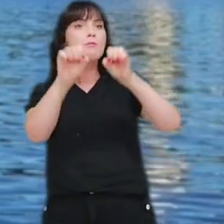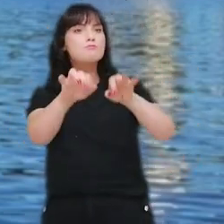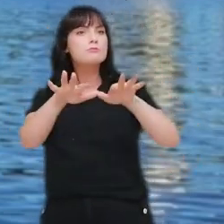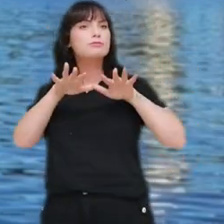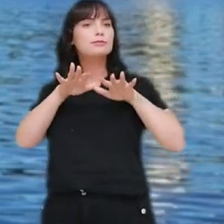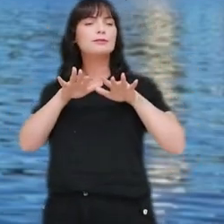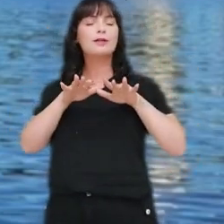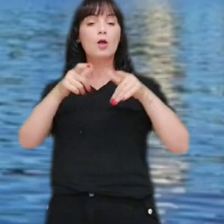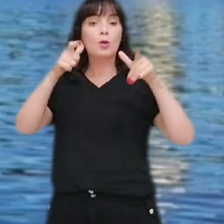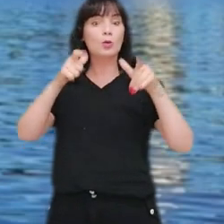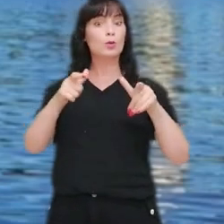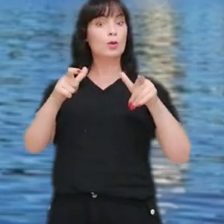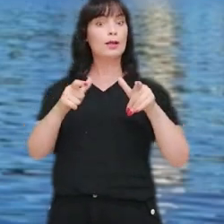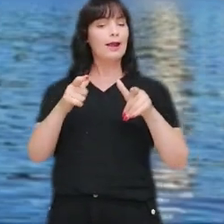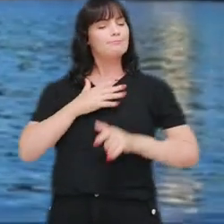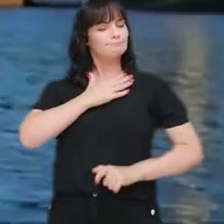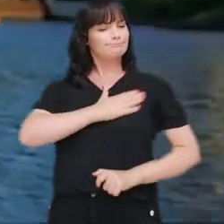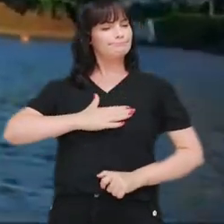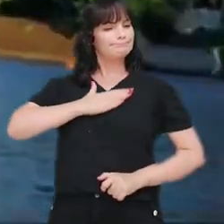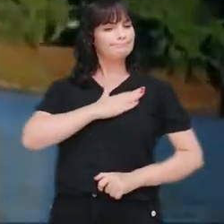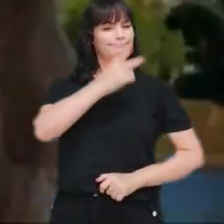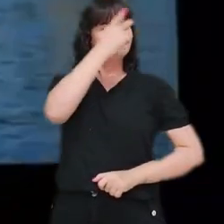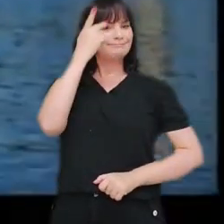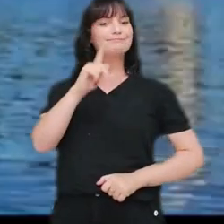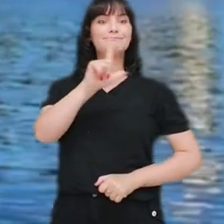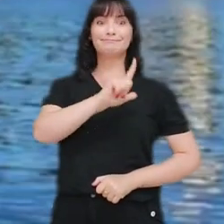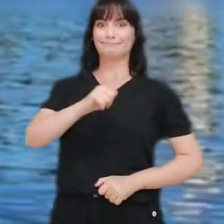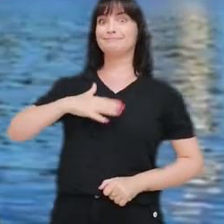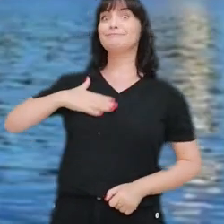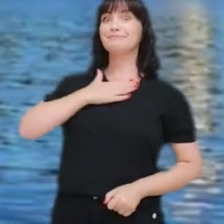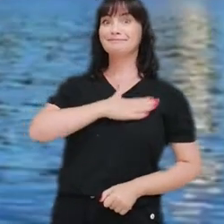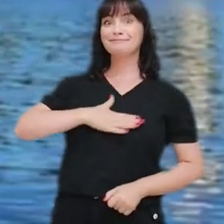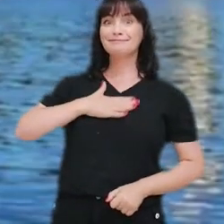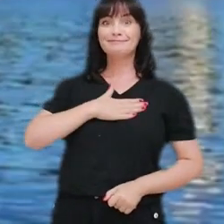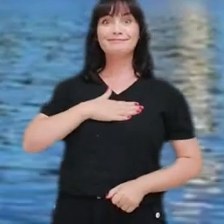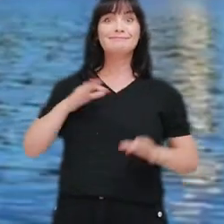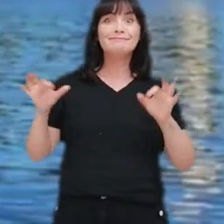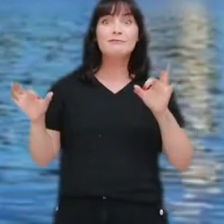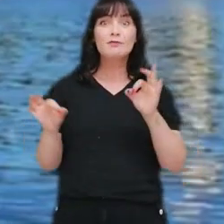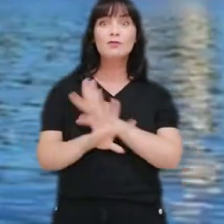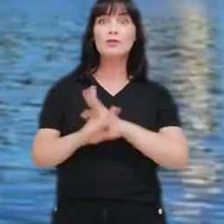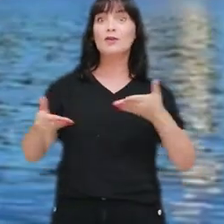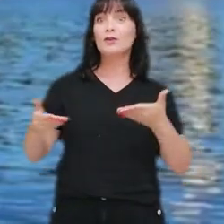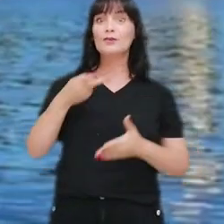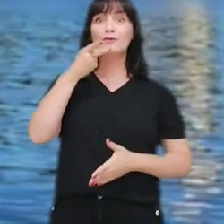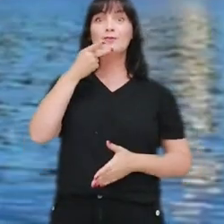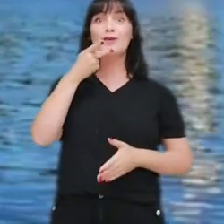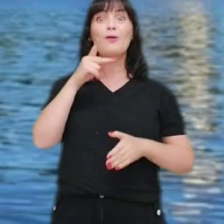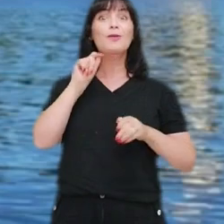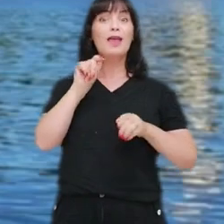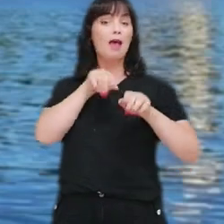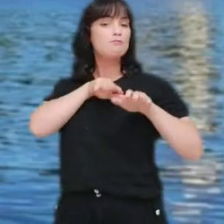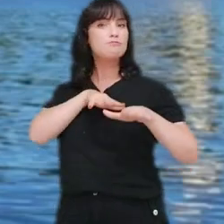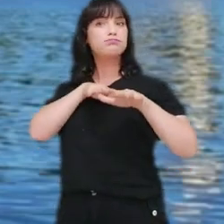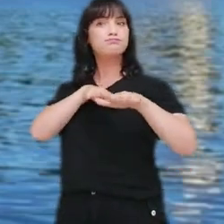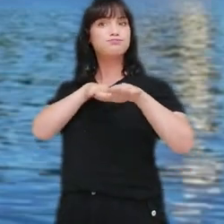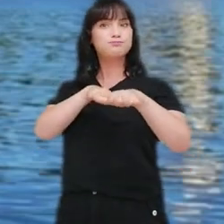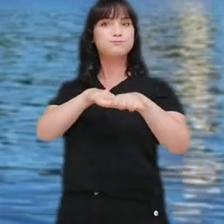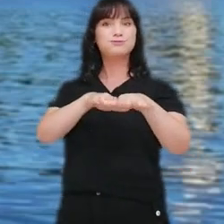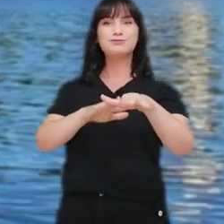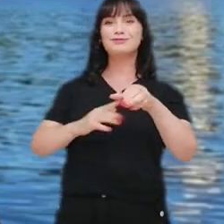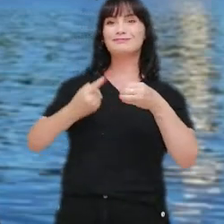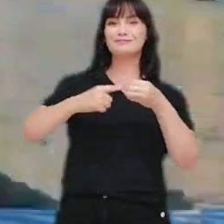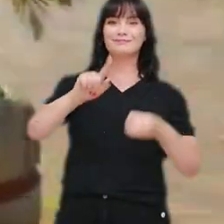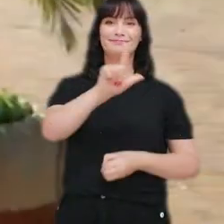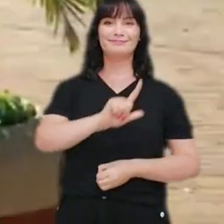um lugar muito querido pelos moradores de Londrina. E para finalizar, vamos falar do calçadão de Londrina,